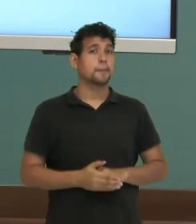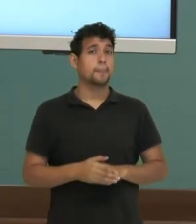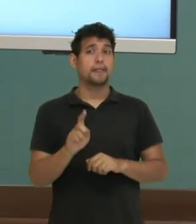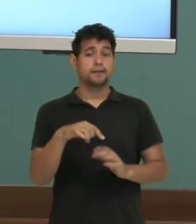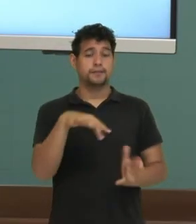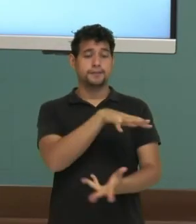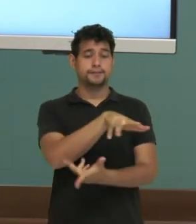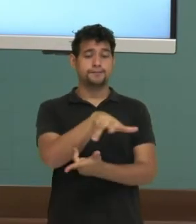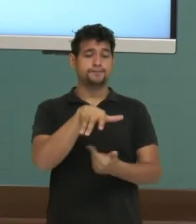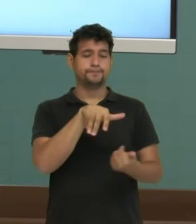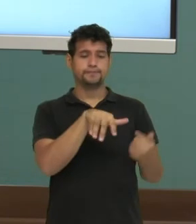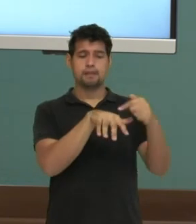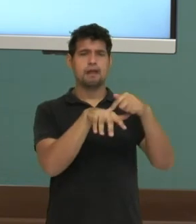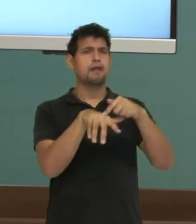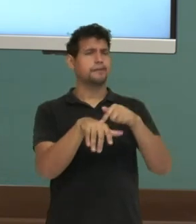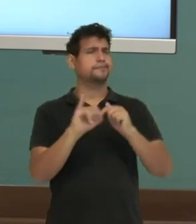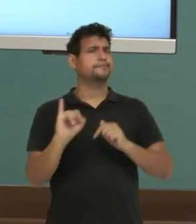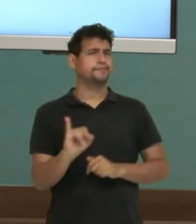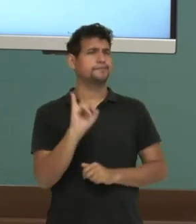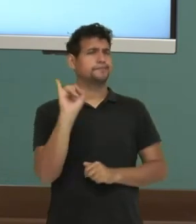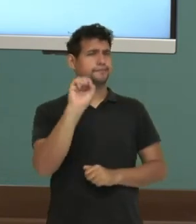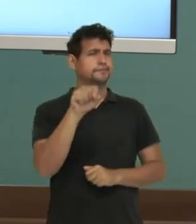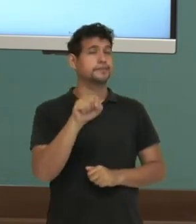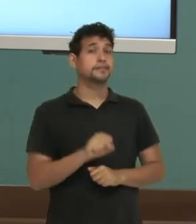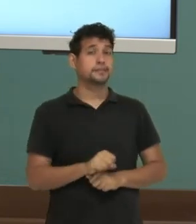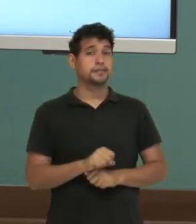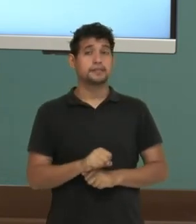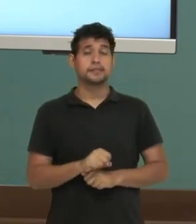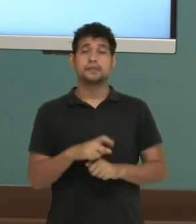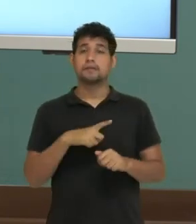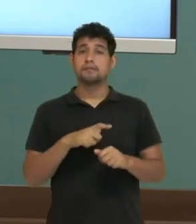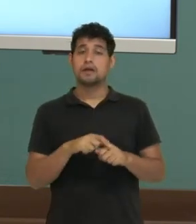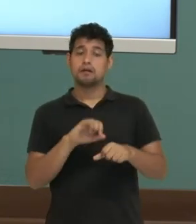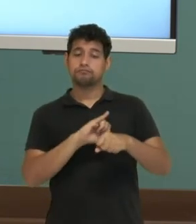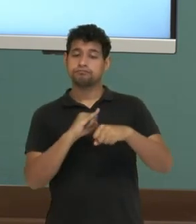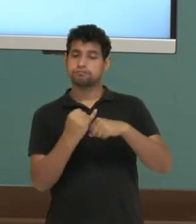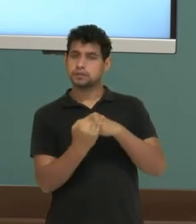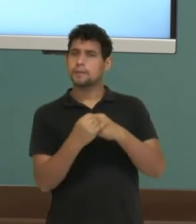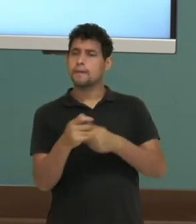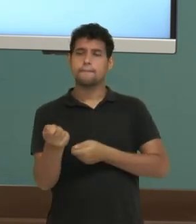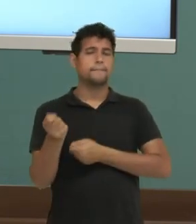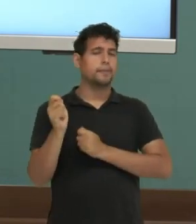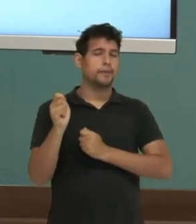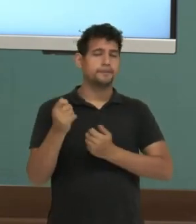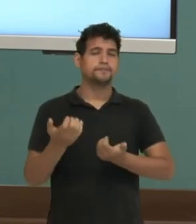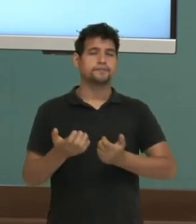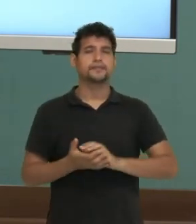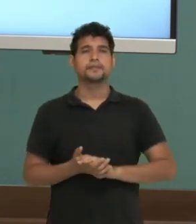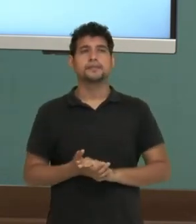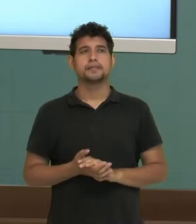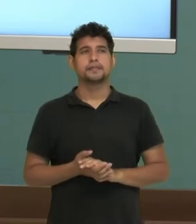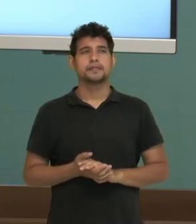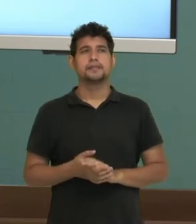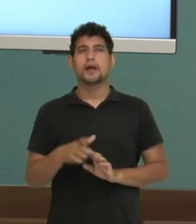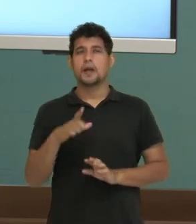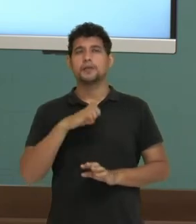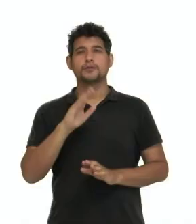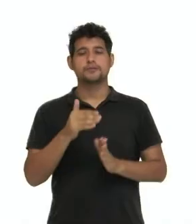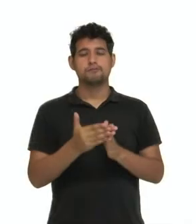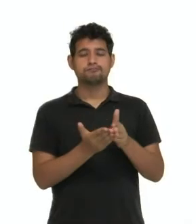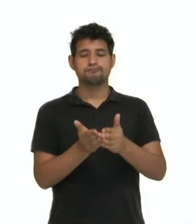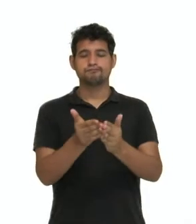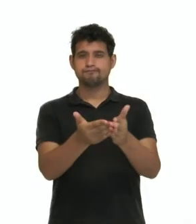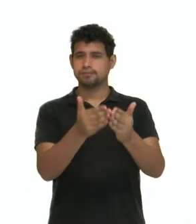Ártico. Então, uma coisa importante aí é a ilha da Groenlândia para a questão da pesca também. Então, aqui tem um navio ilustrando